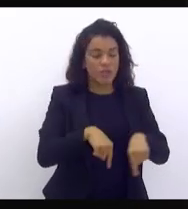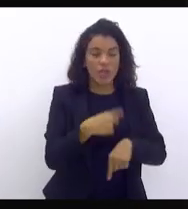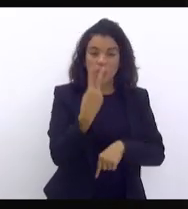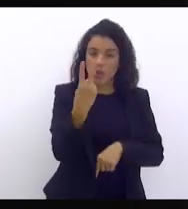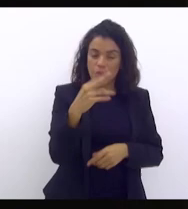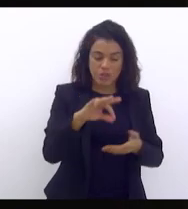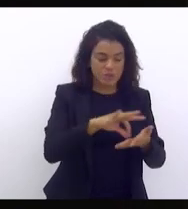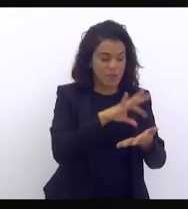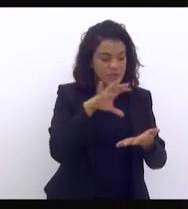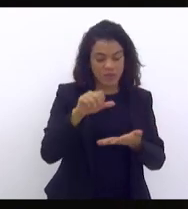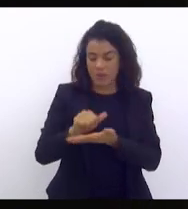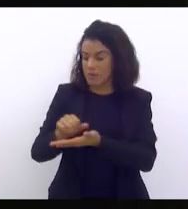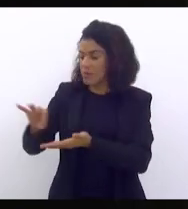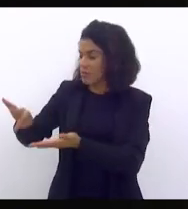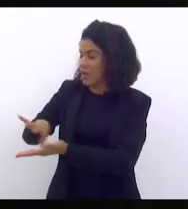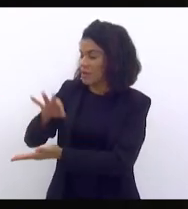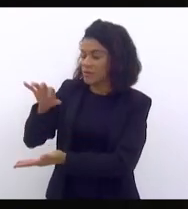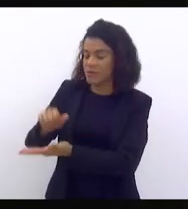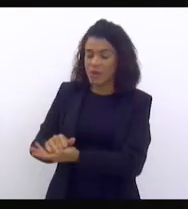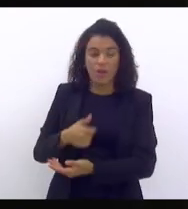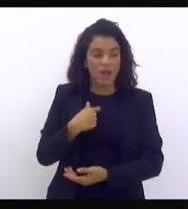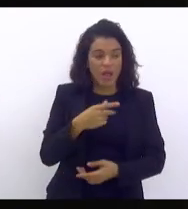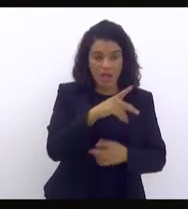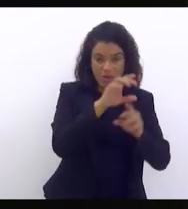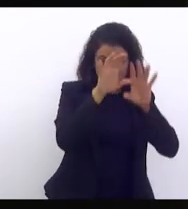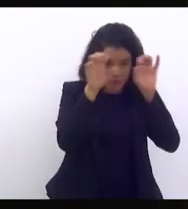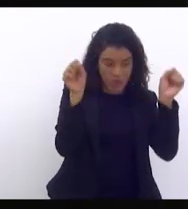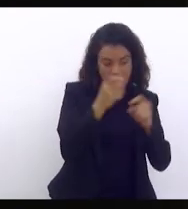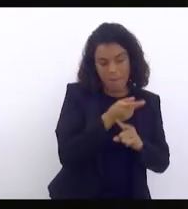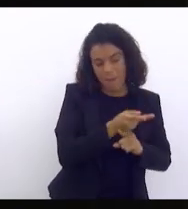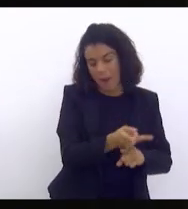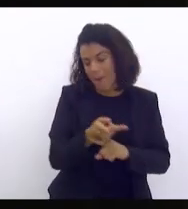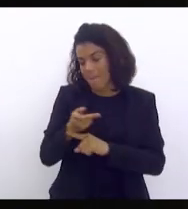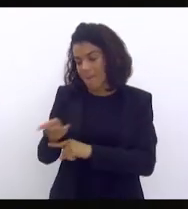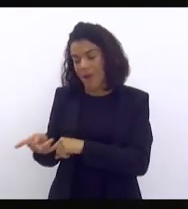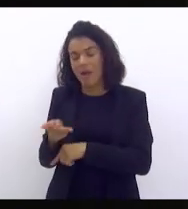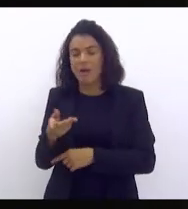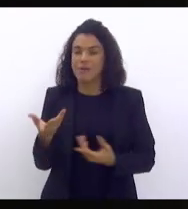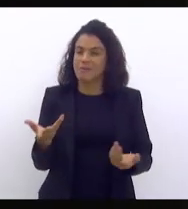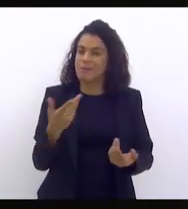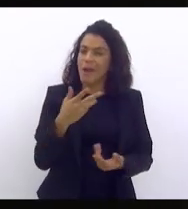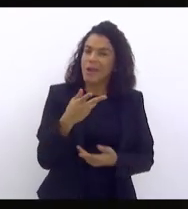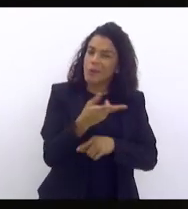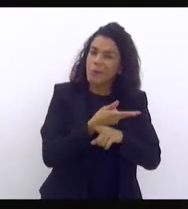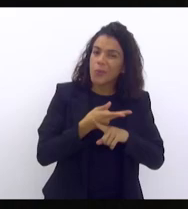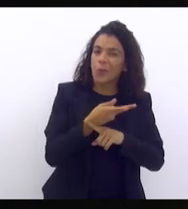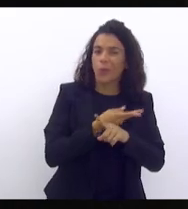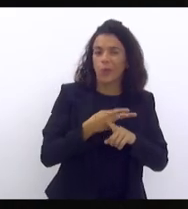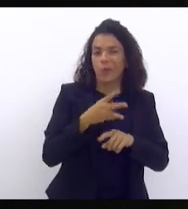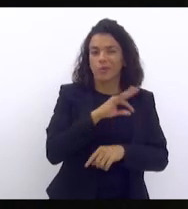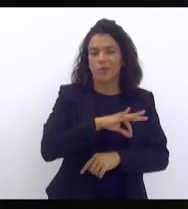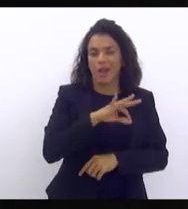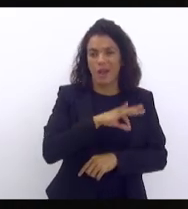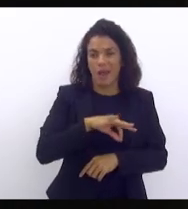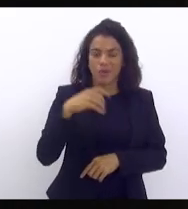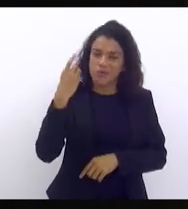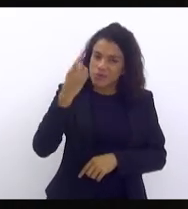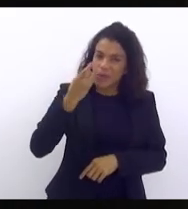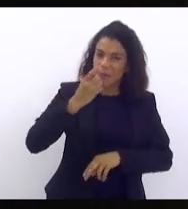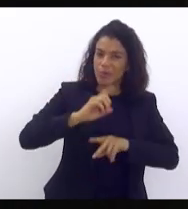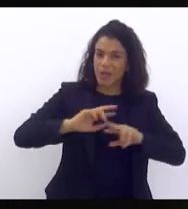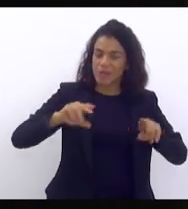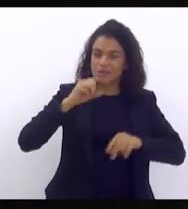Contas busca ele aonde ele estiver. Mas não busca essas aberrações do Tribunal de Contas. Porque os conselheiros